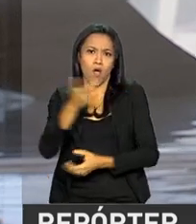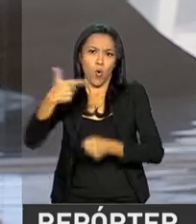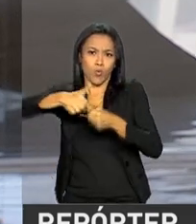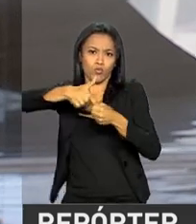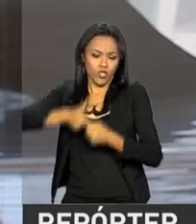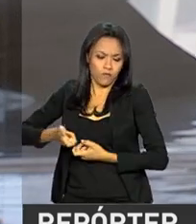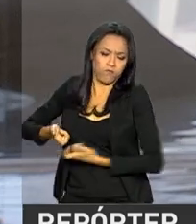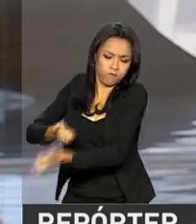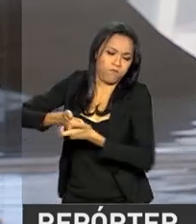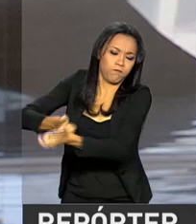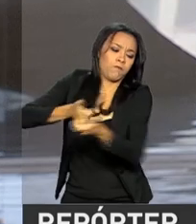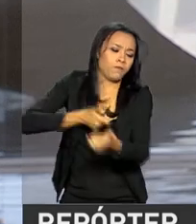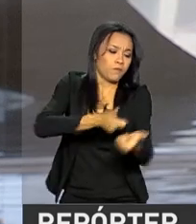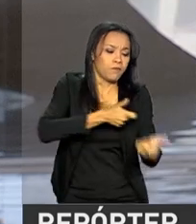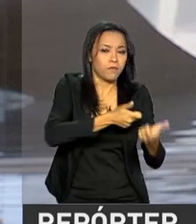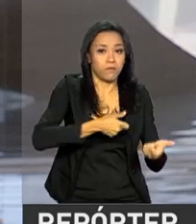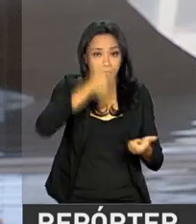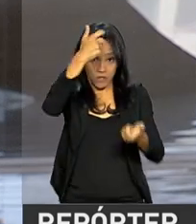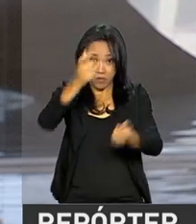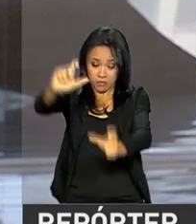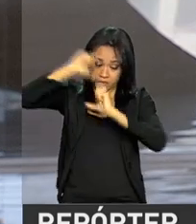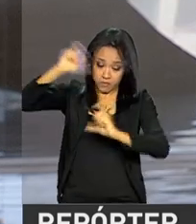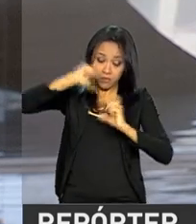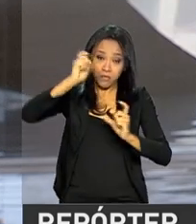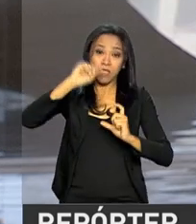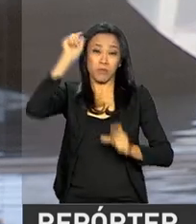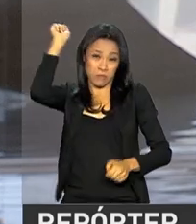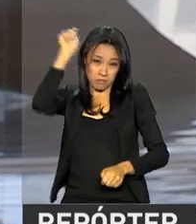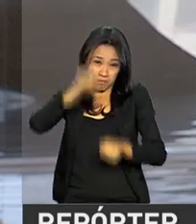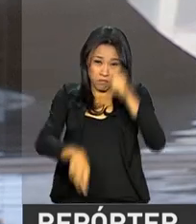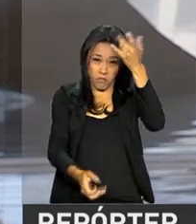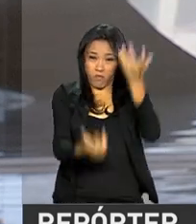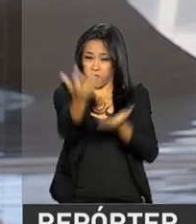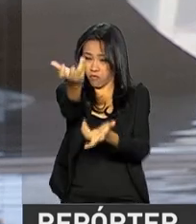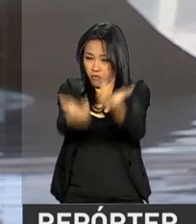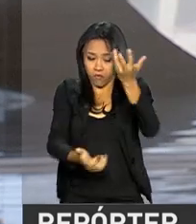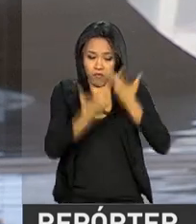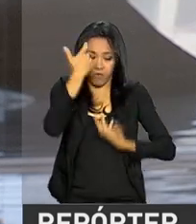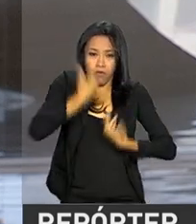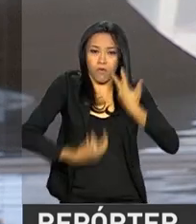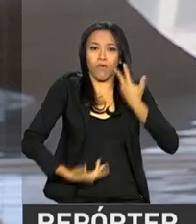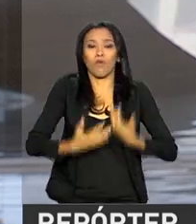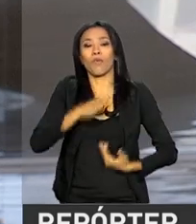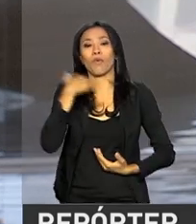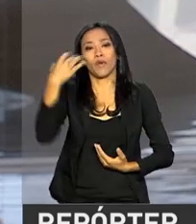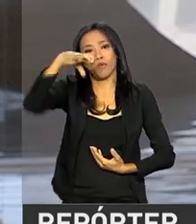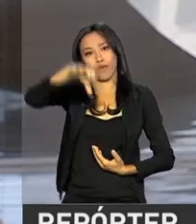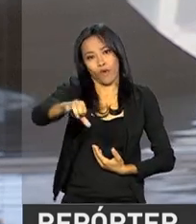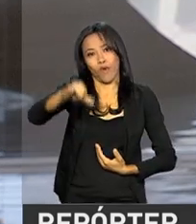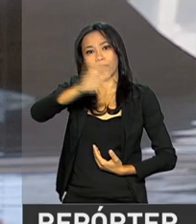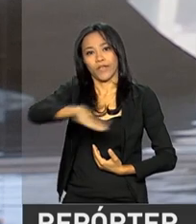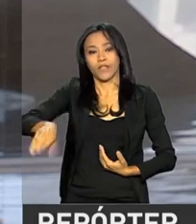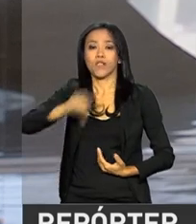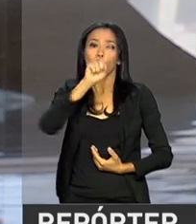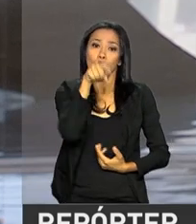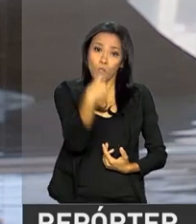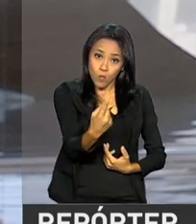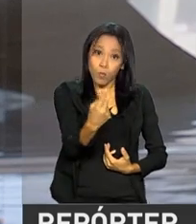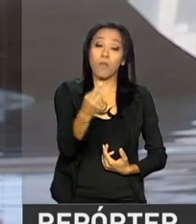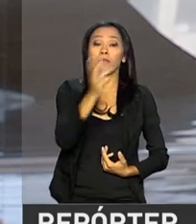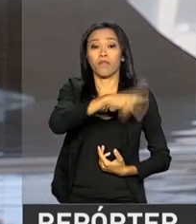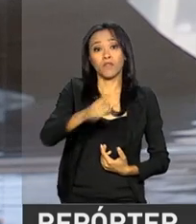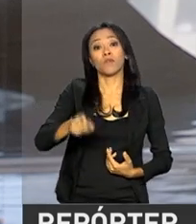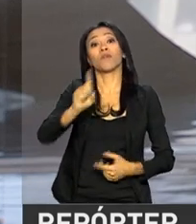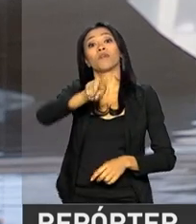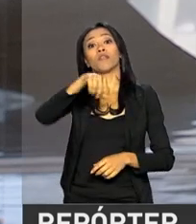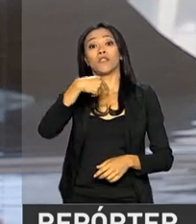crianças e nem ele próprio em seguida ateou fogo morreram nove crianças e uma professora eo vigia